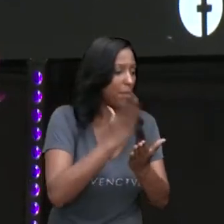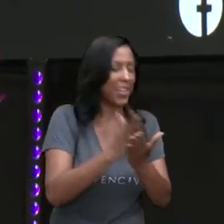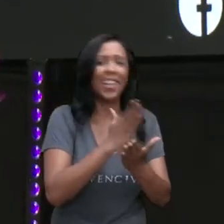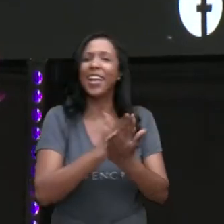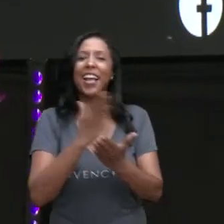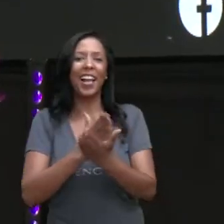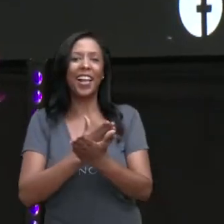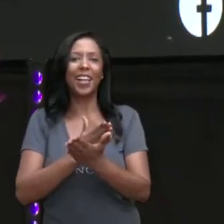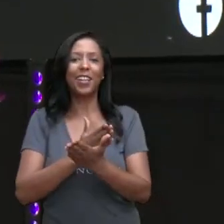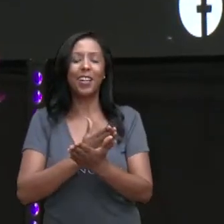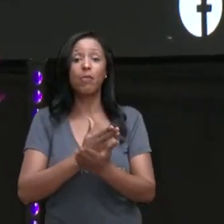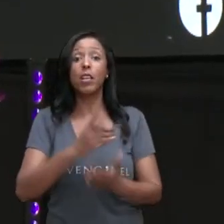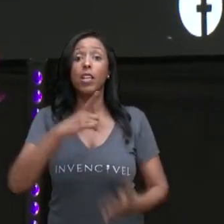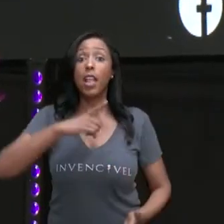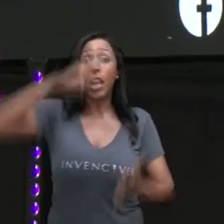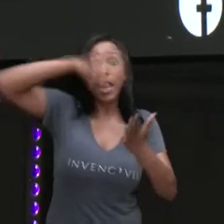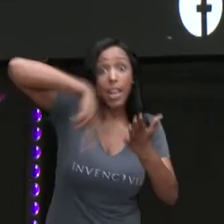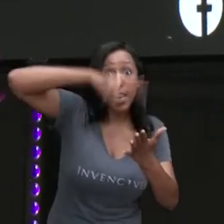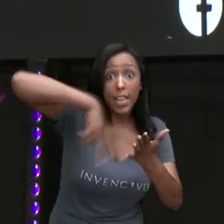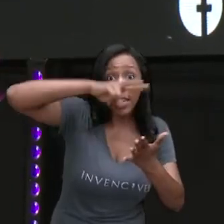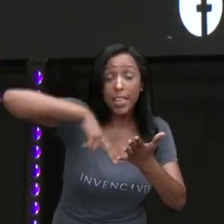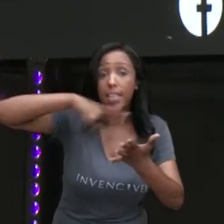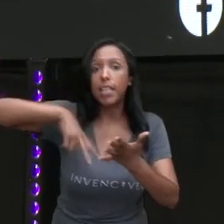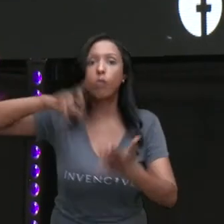Deus, porque as liam todos os dias.